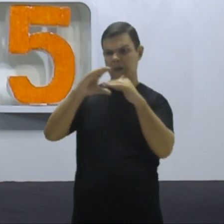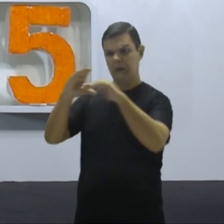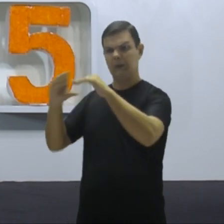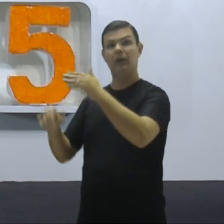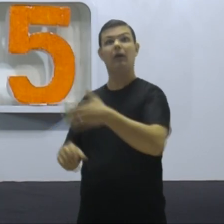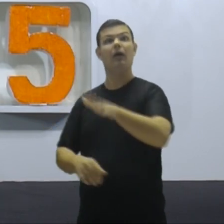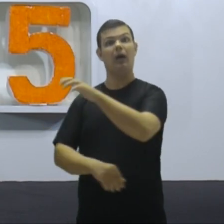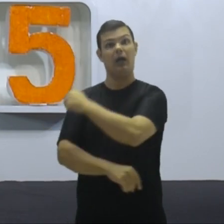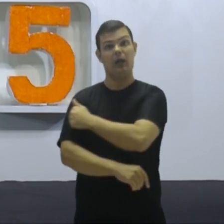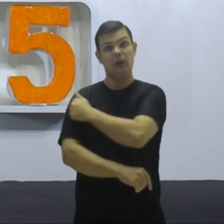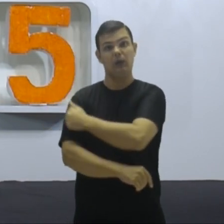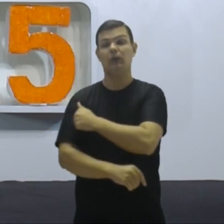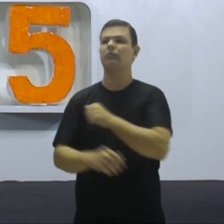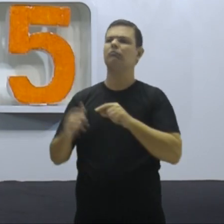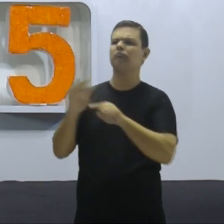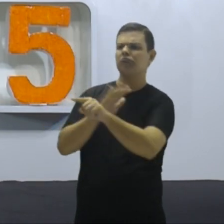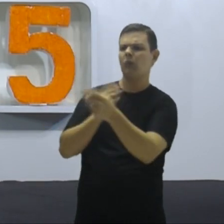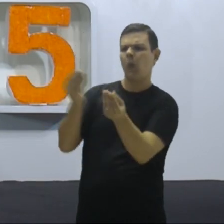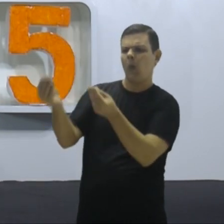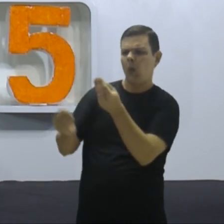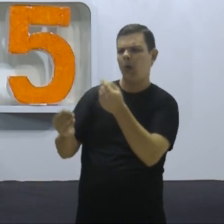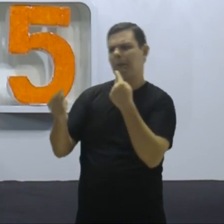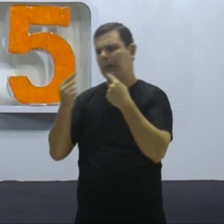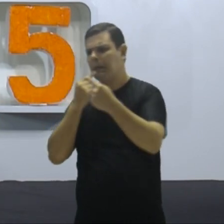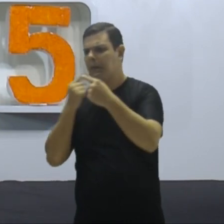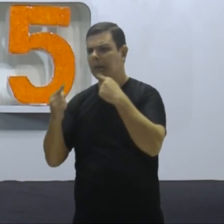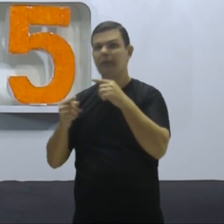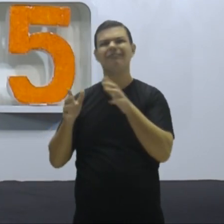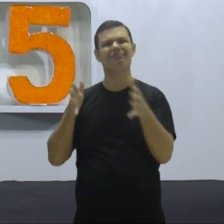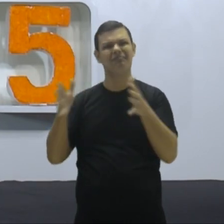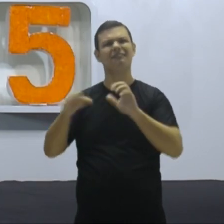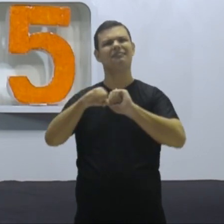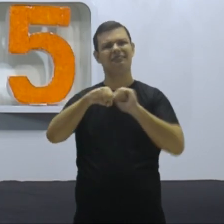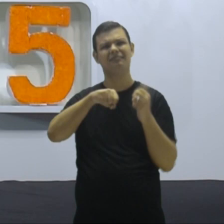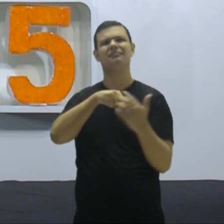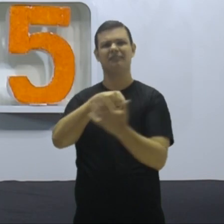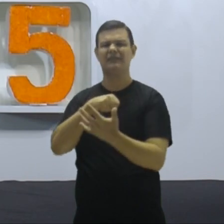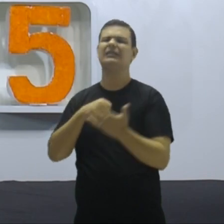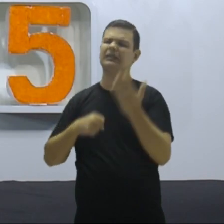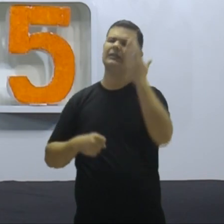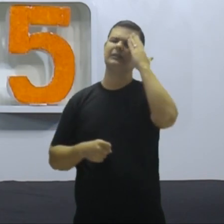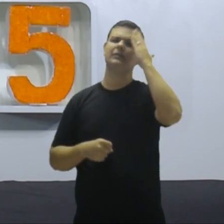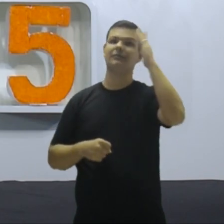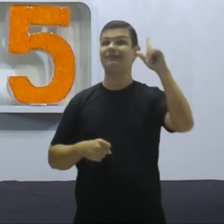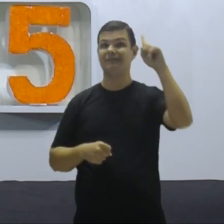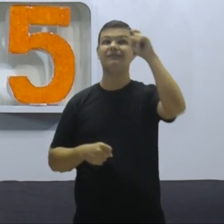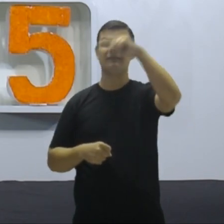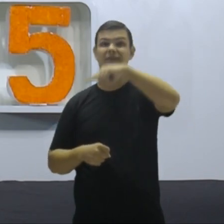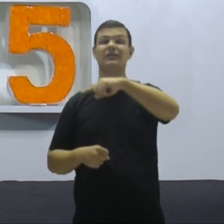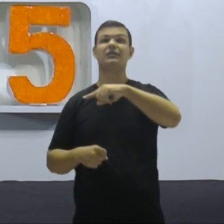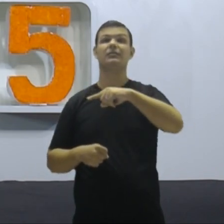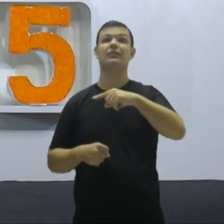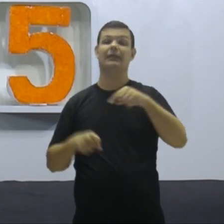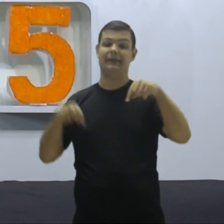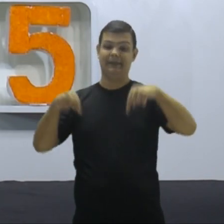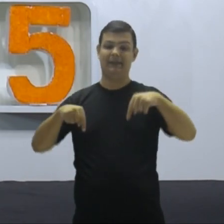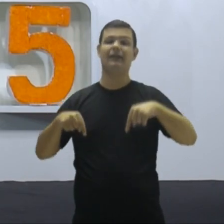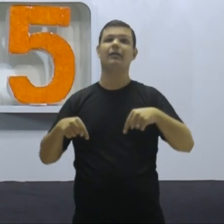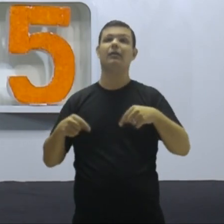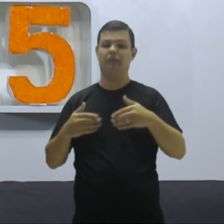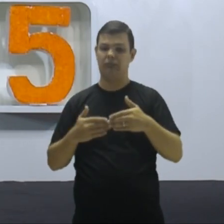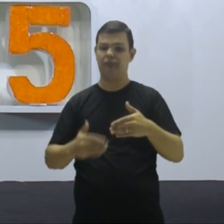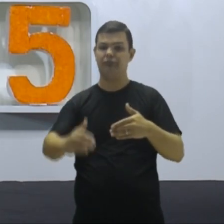aluno, pedindo retorno, acompanhando durante essa pandemia toda. Sabemos que é difícil, esse momento vai